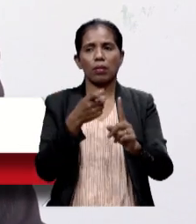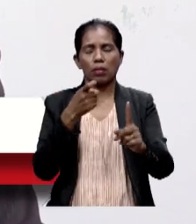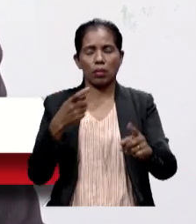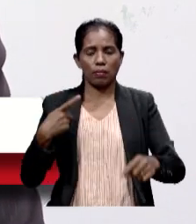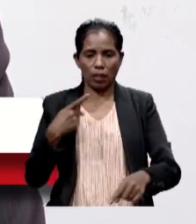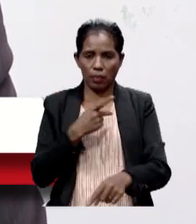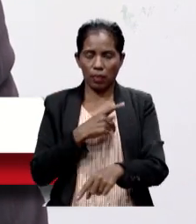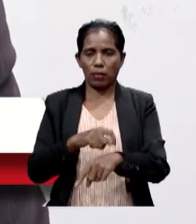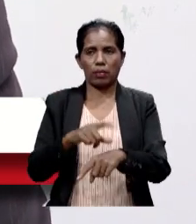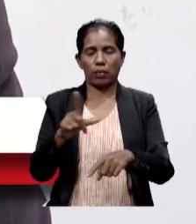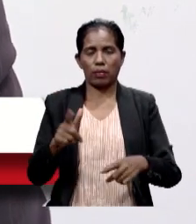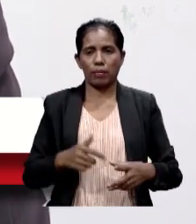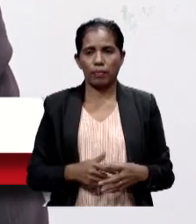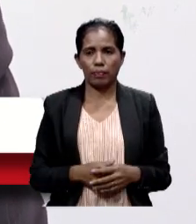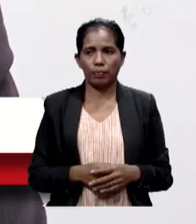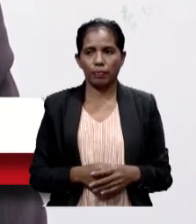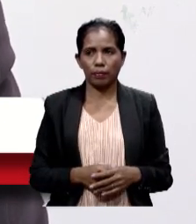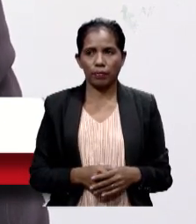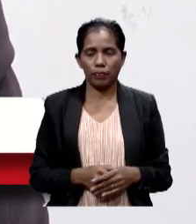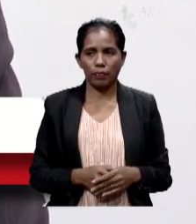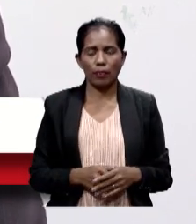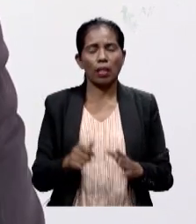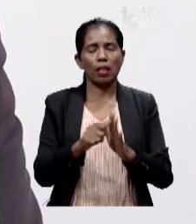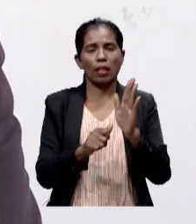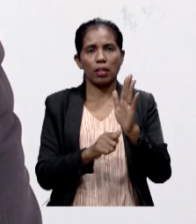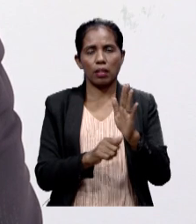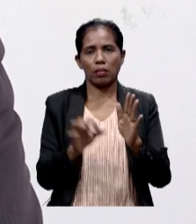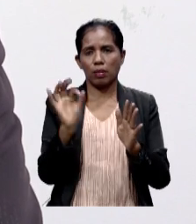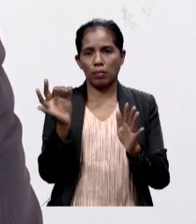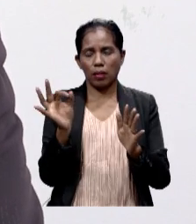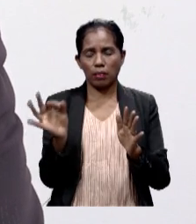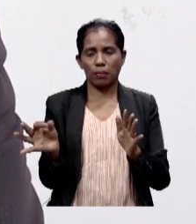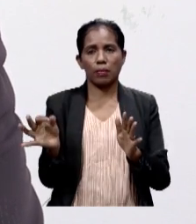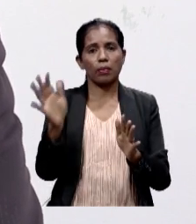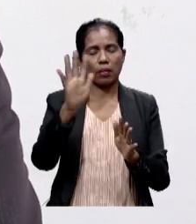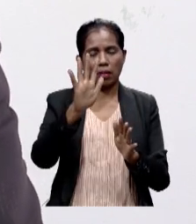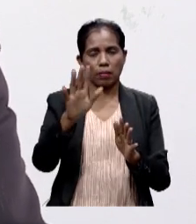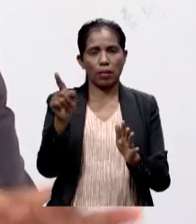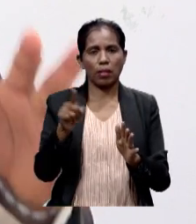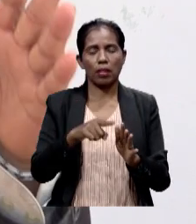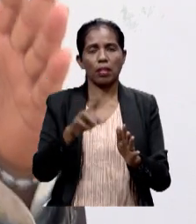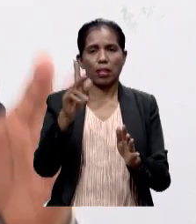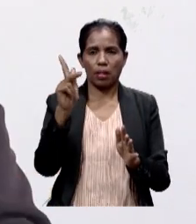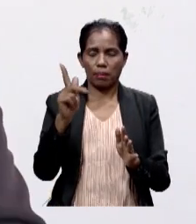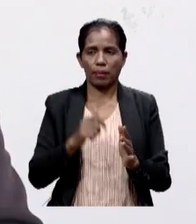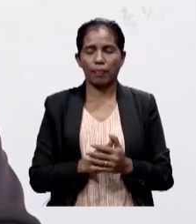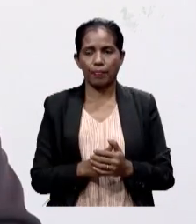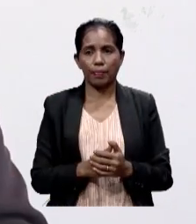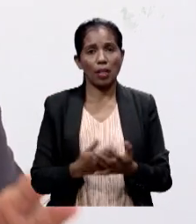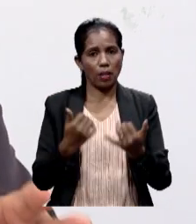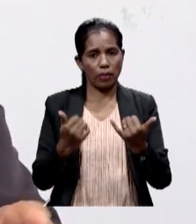Parlamento Uniniano, nos termos do artigo 95, a linha K. Agora,